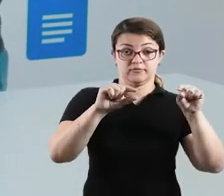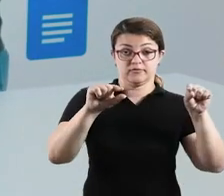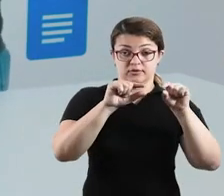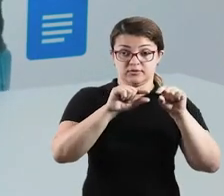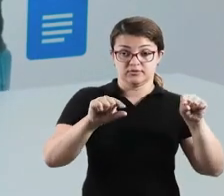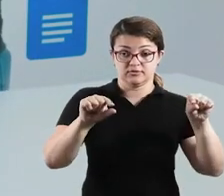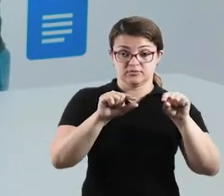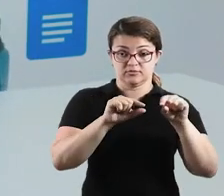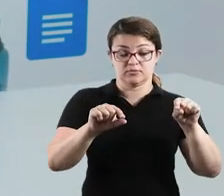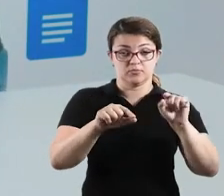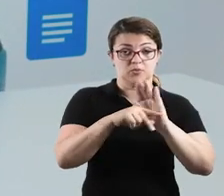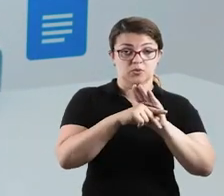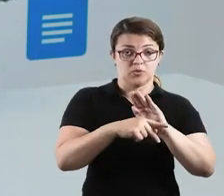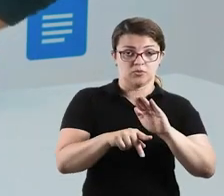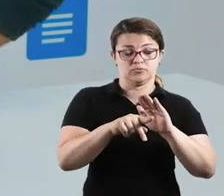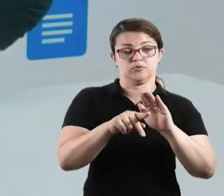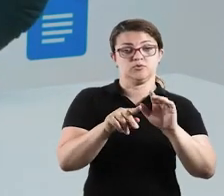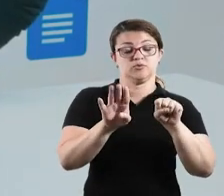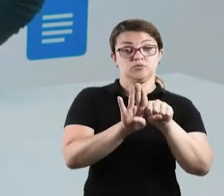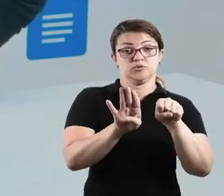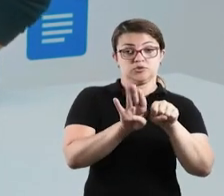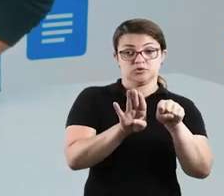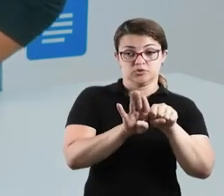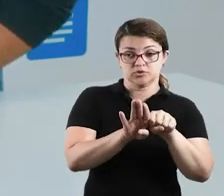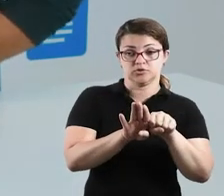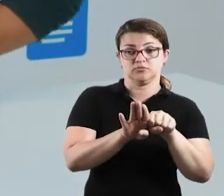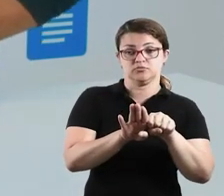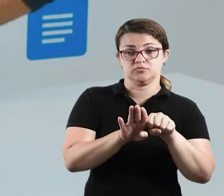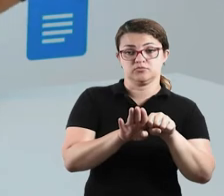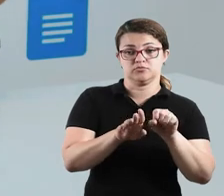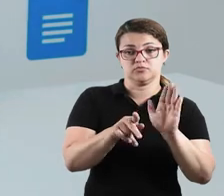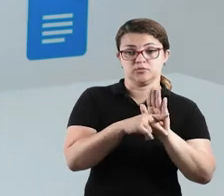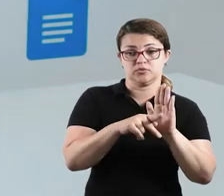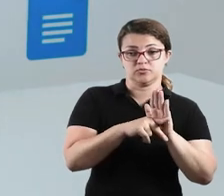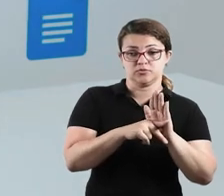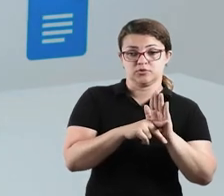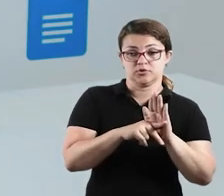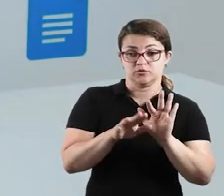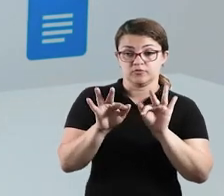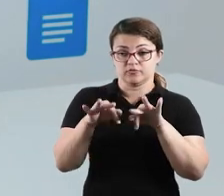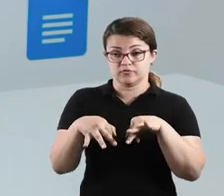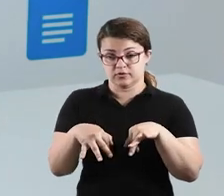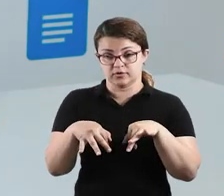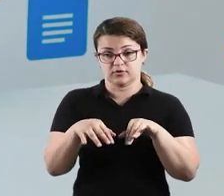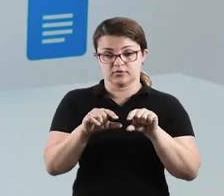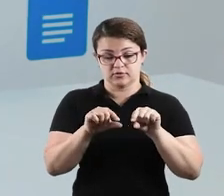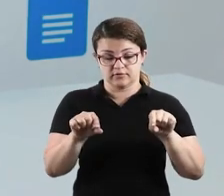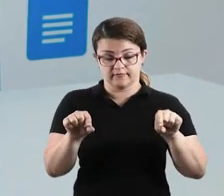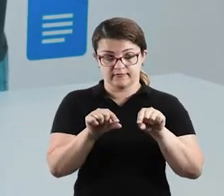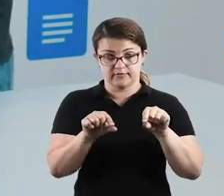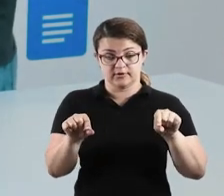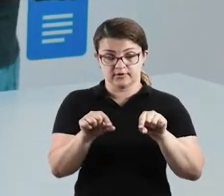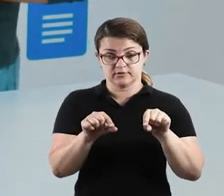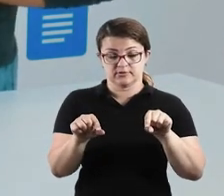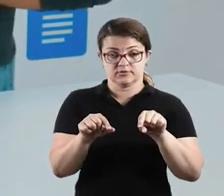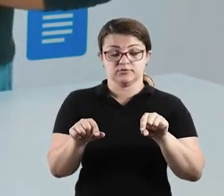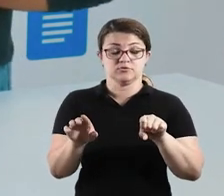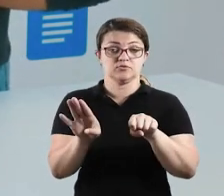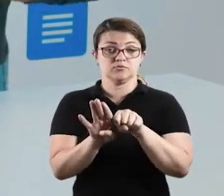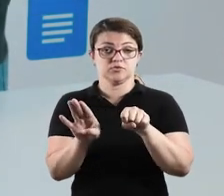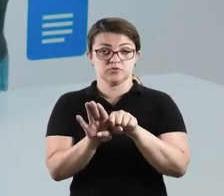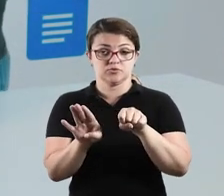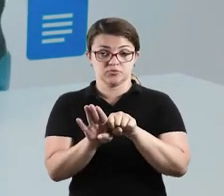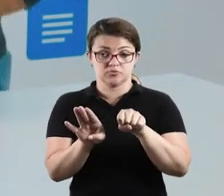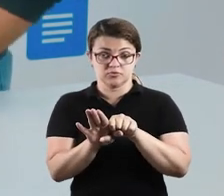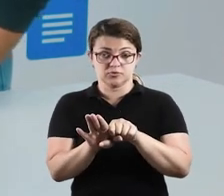substantivos próprios. E no final da frase, substantivo comum. Tem um porquê aí, né? Início